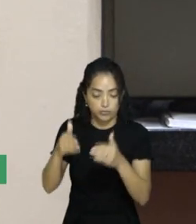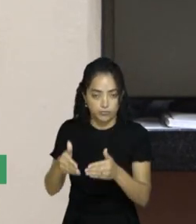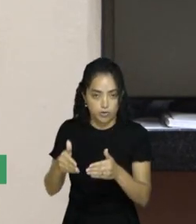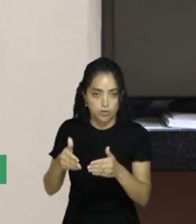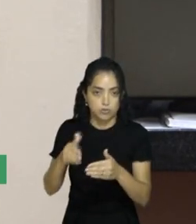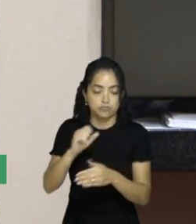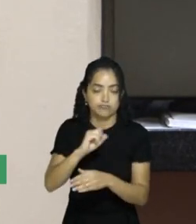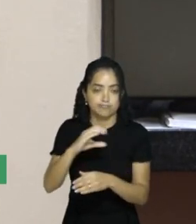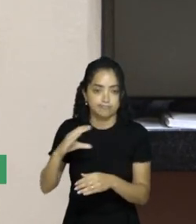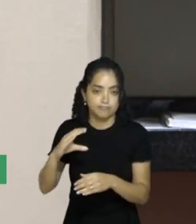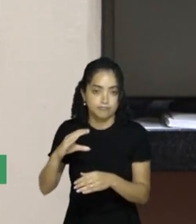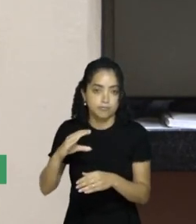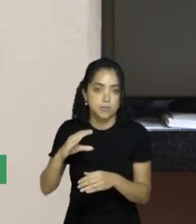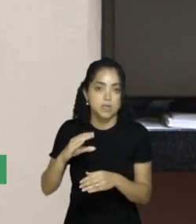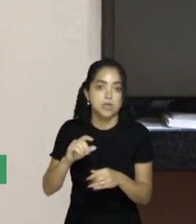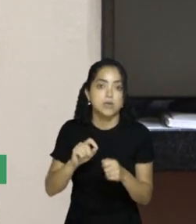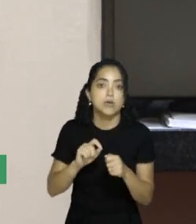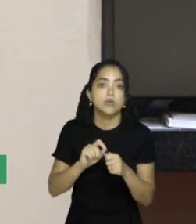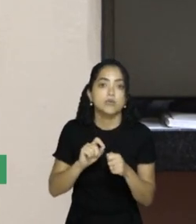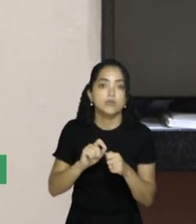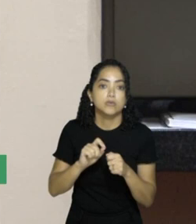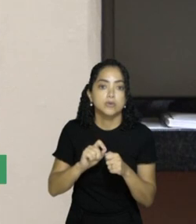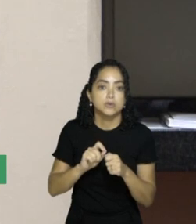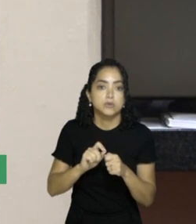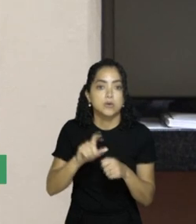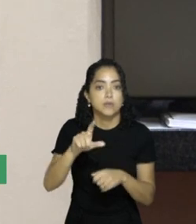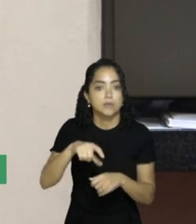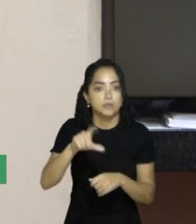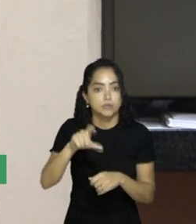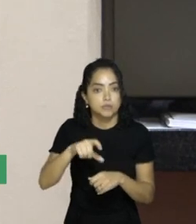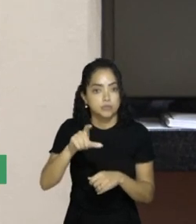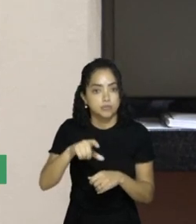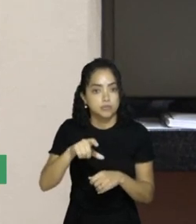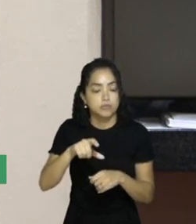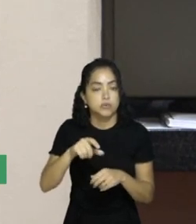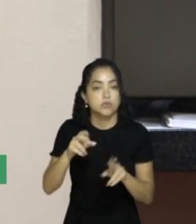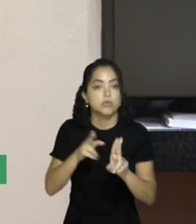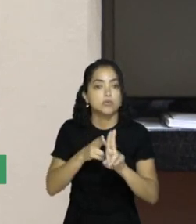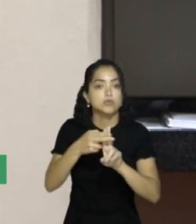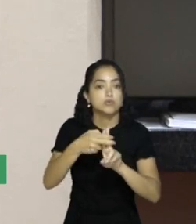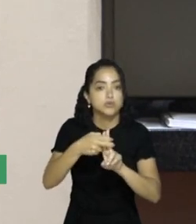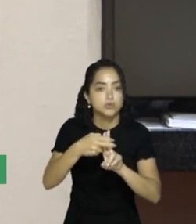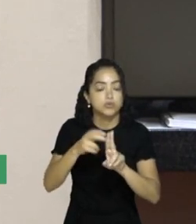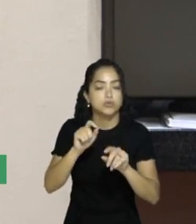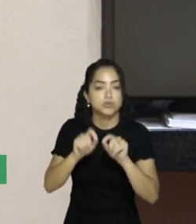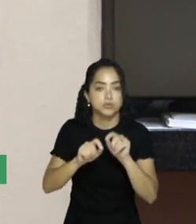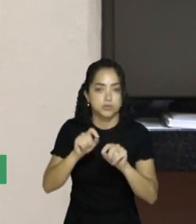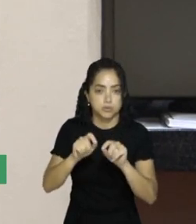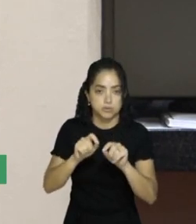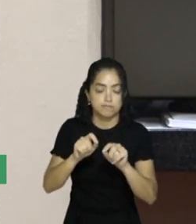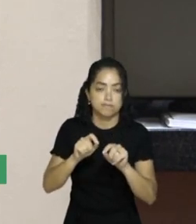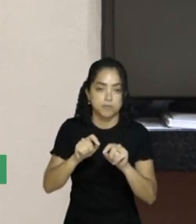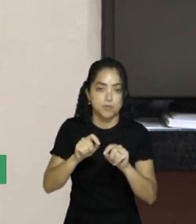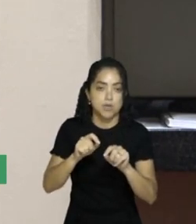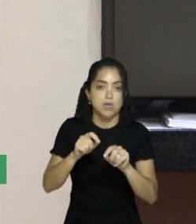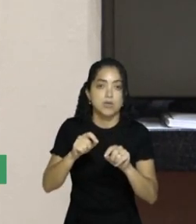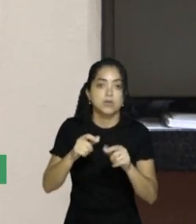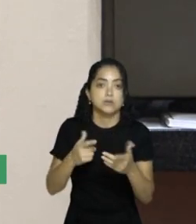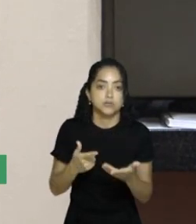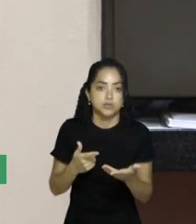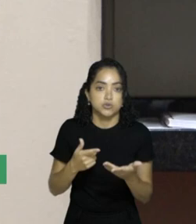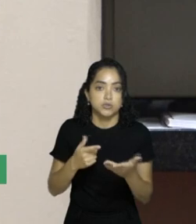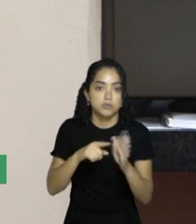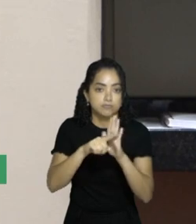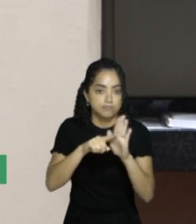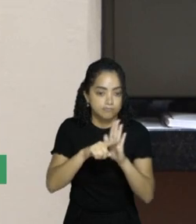que realizem a habilitação e credenciamento no sistema único de saúde SUS para realização dos serviços de alta complexidade